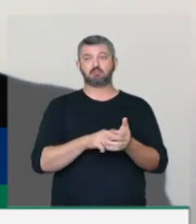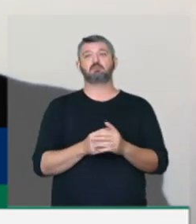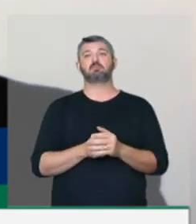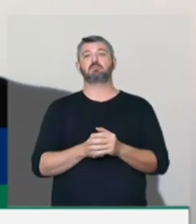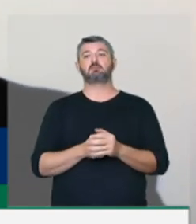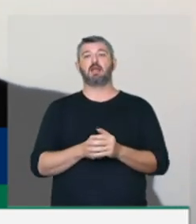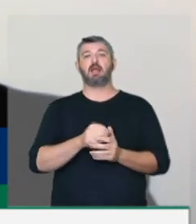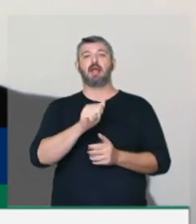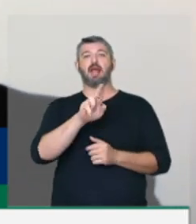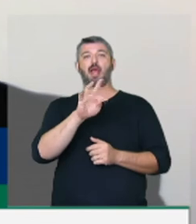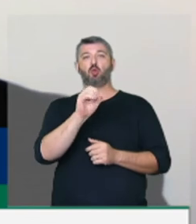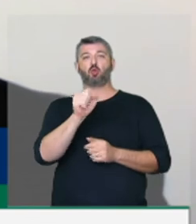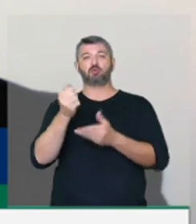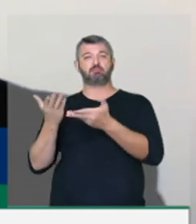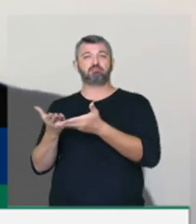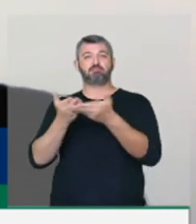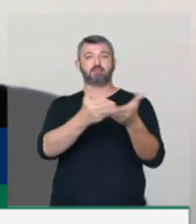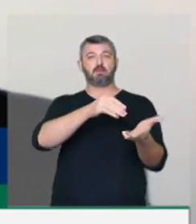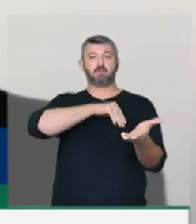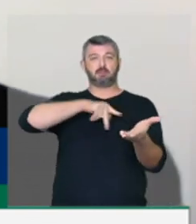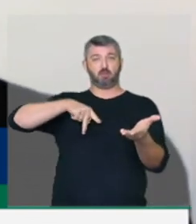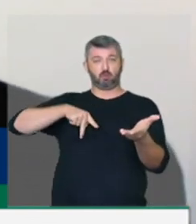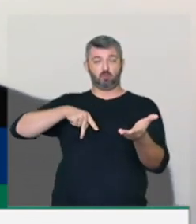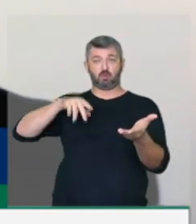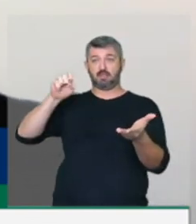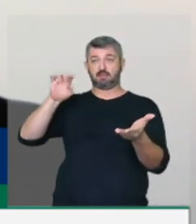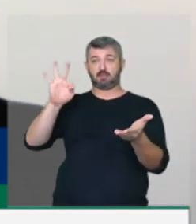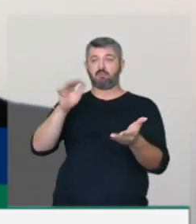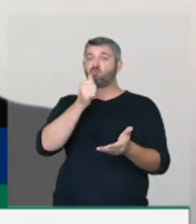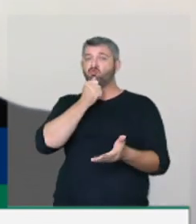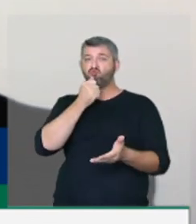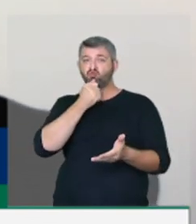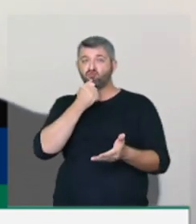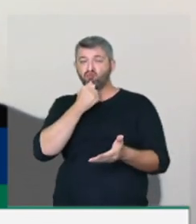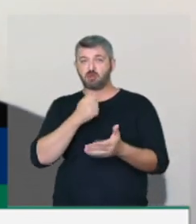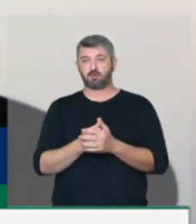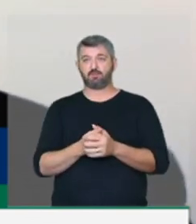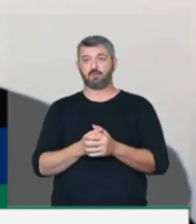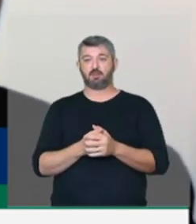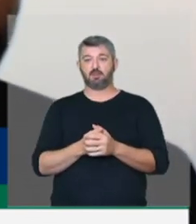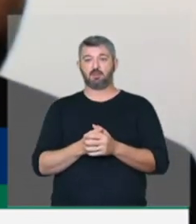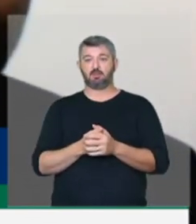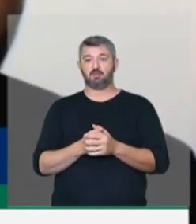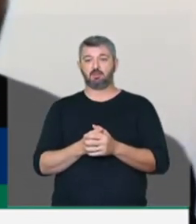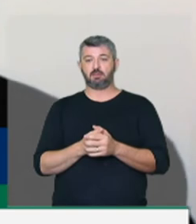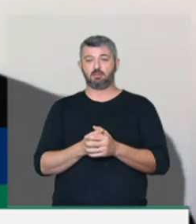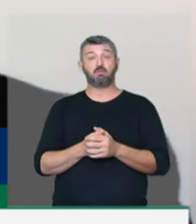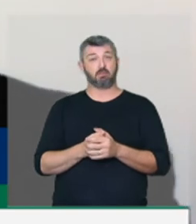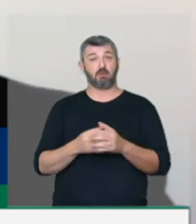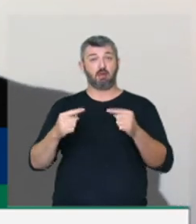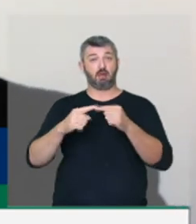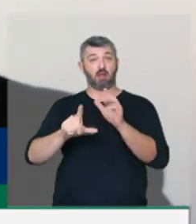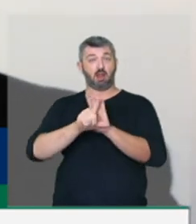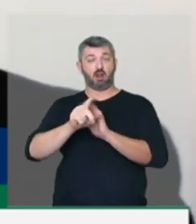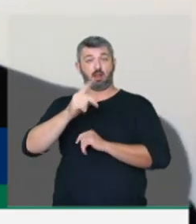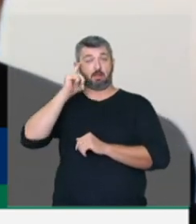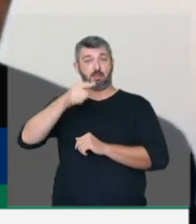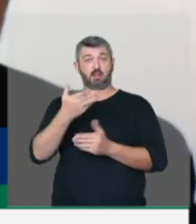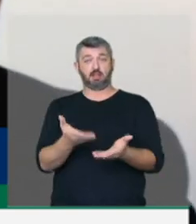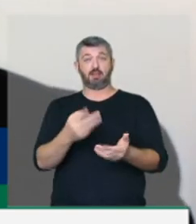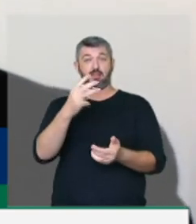dos autos ao Ministério Público por parte do Supremo Tribunal Federal, como determina a própria Lei Processual